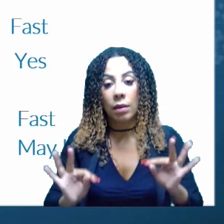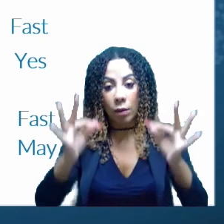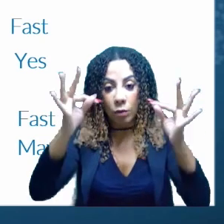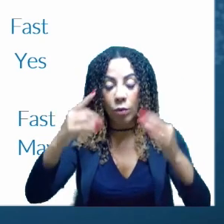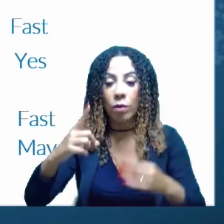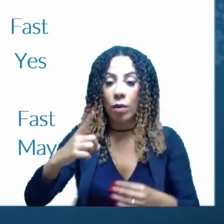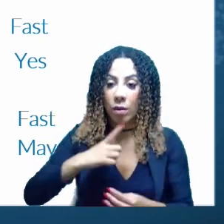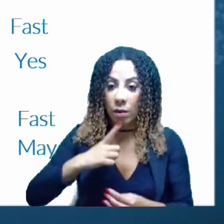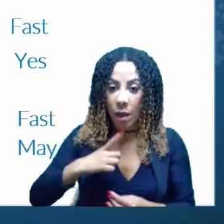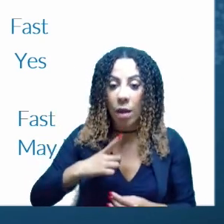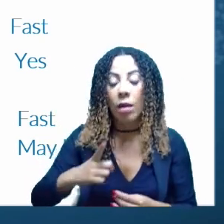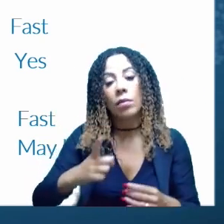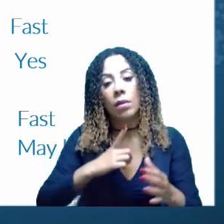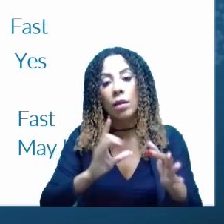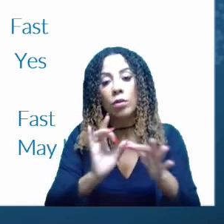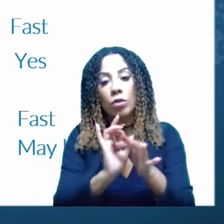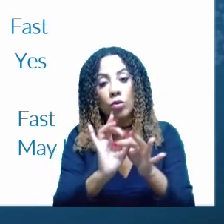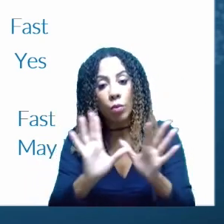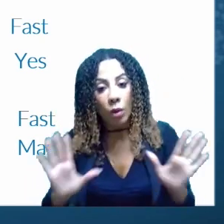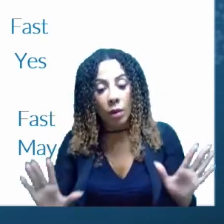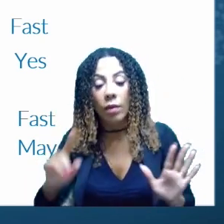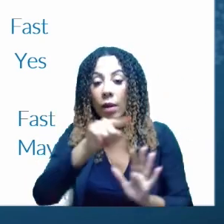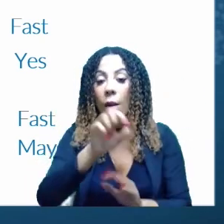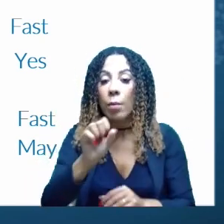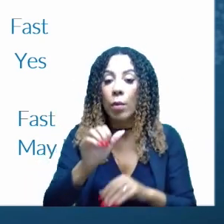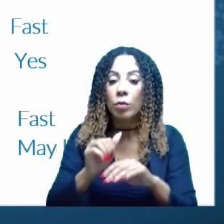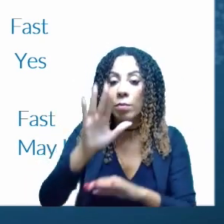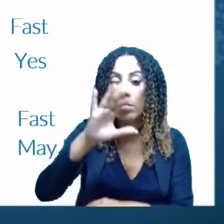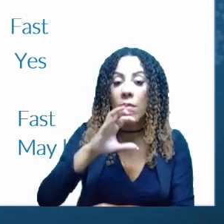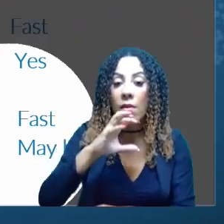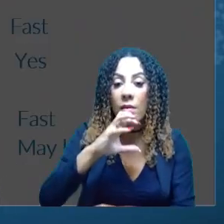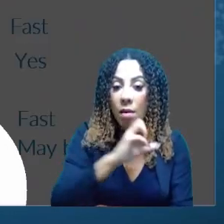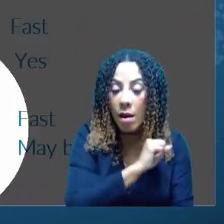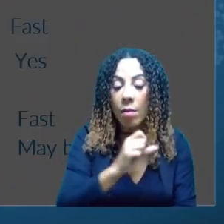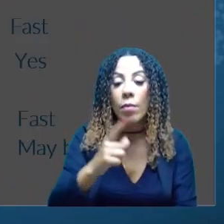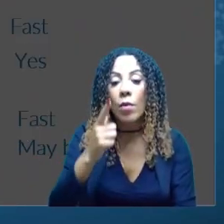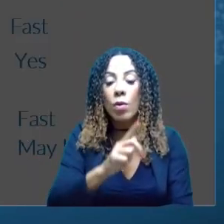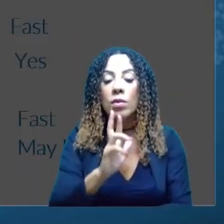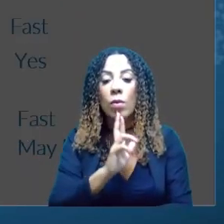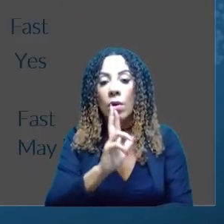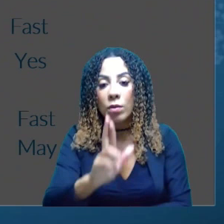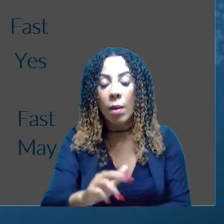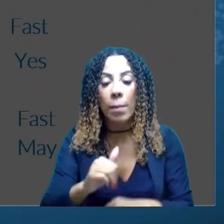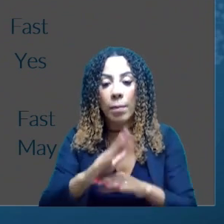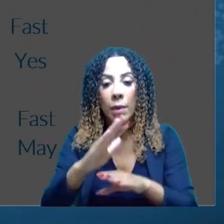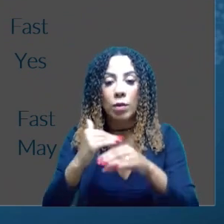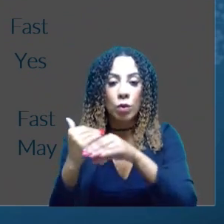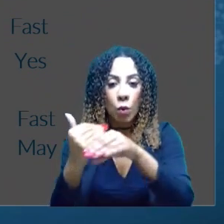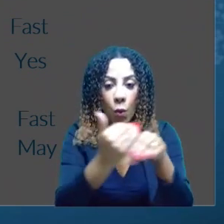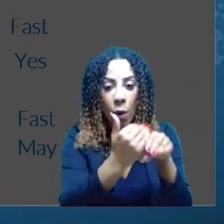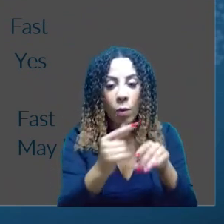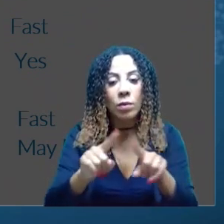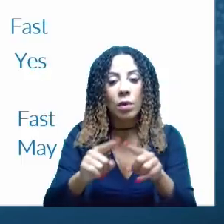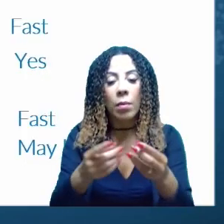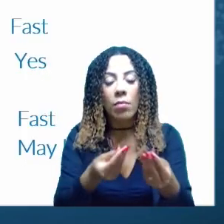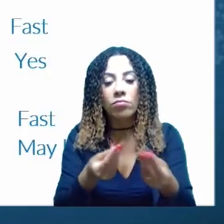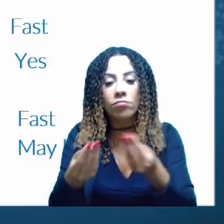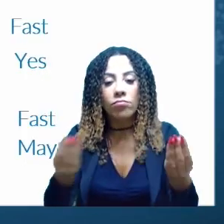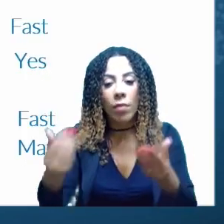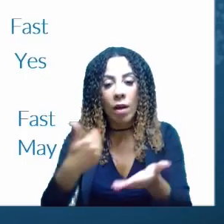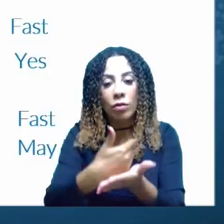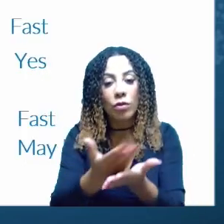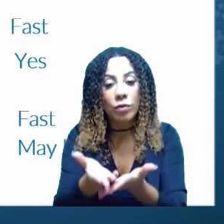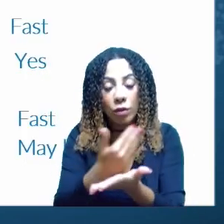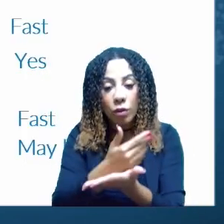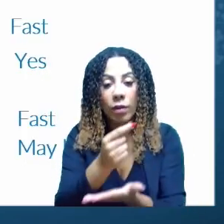Elas podem ser mais rápidas e podem ter um resultado mais equitativo, mais equânime, no sentido da distribuição de vacinas. Além disso, de vacinas e